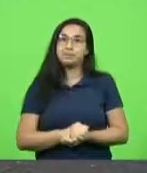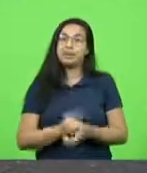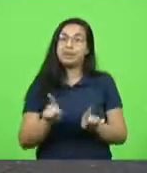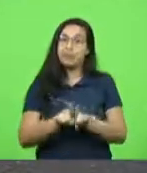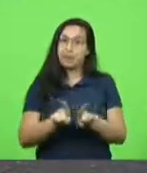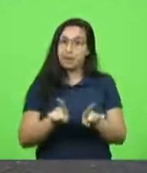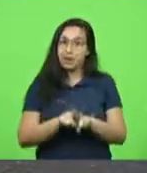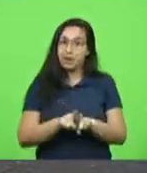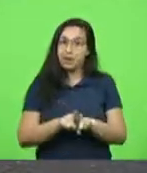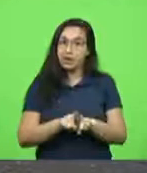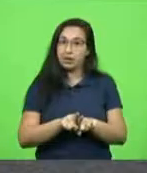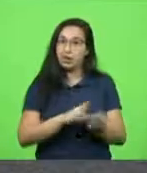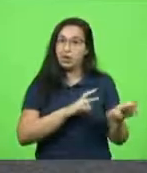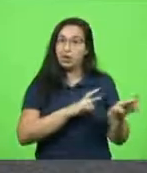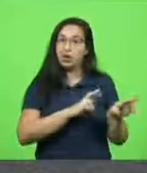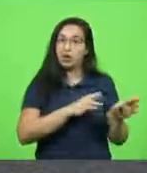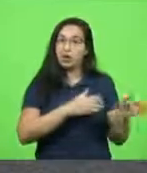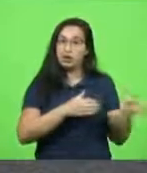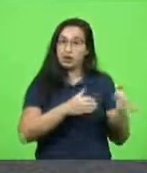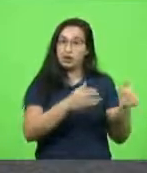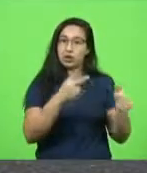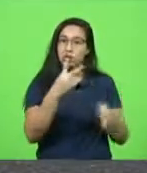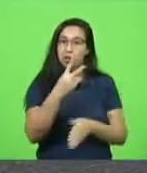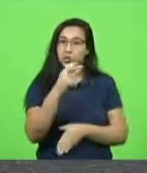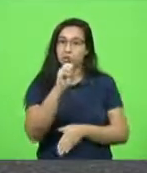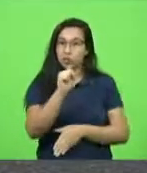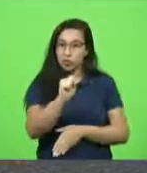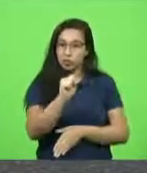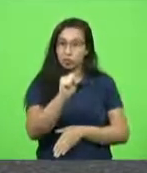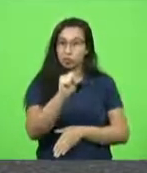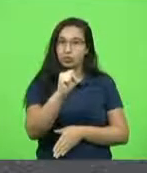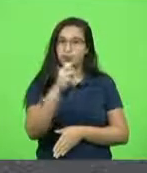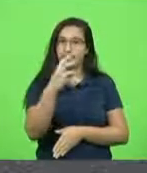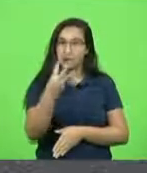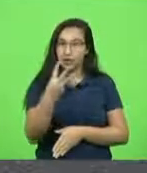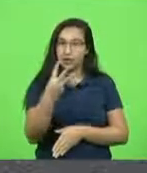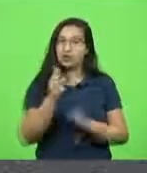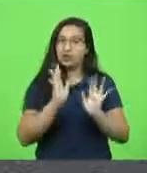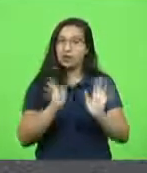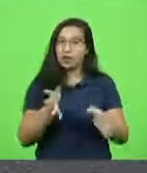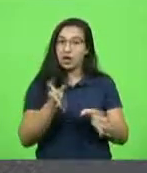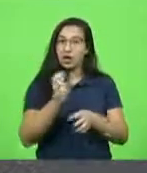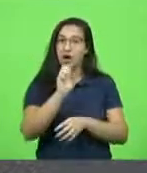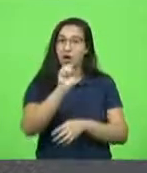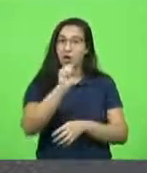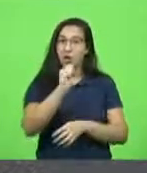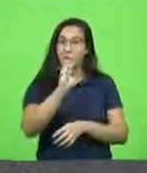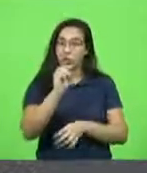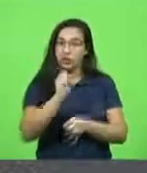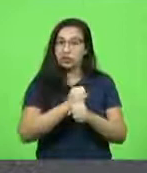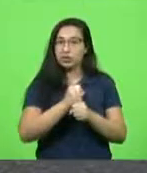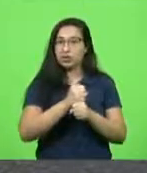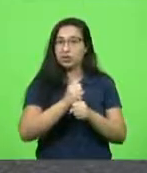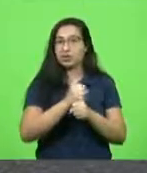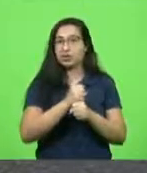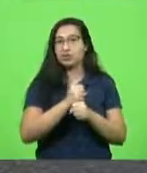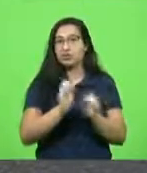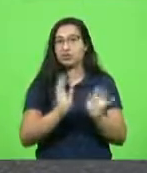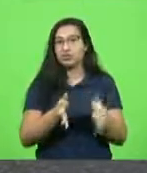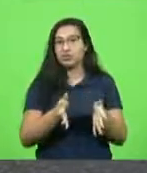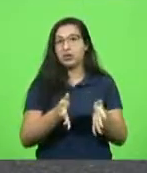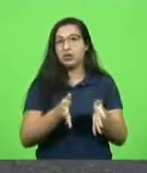uma estrada que fazem 50 anos que foi feito que começou talvez tenha demorado 7 8 10